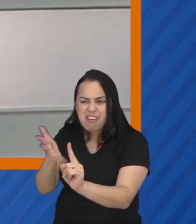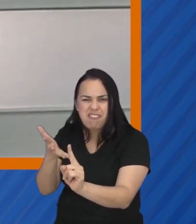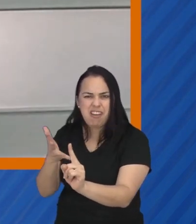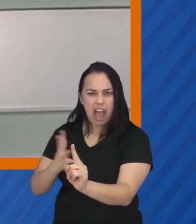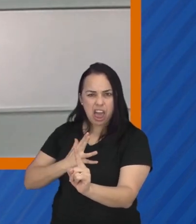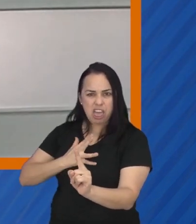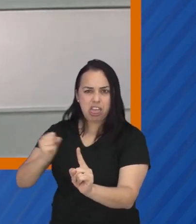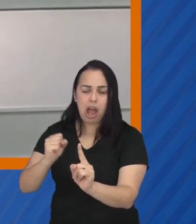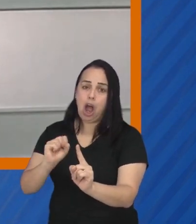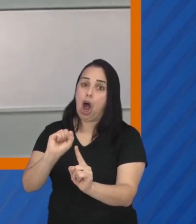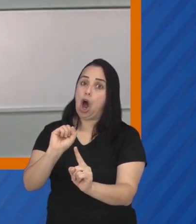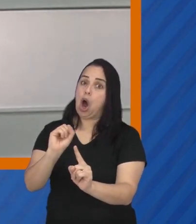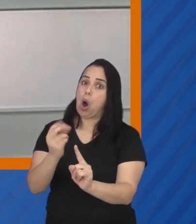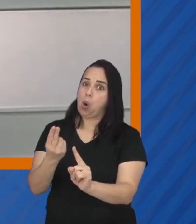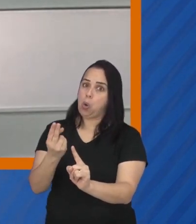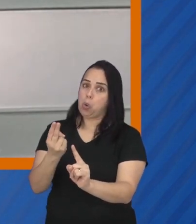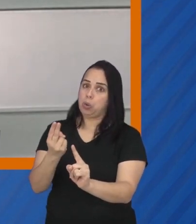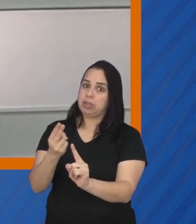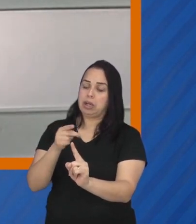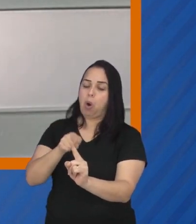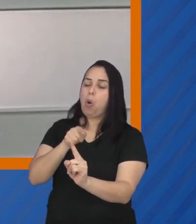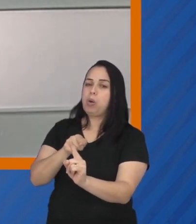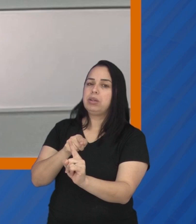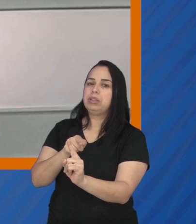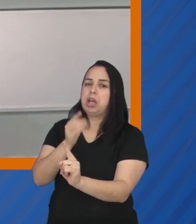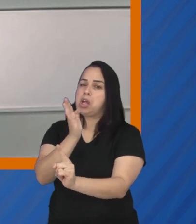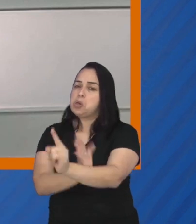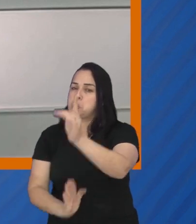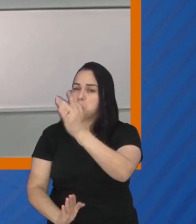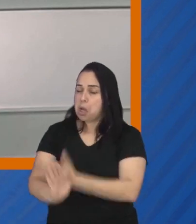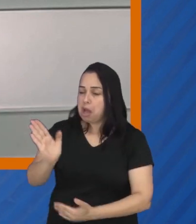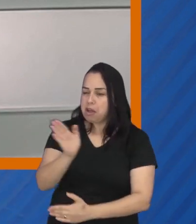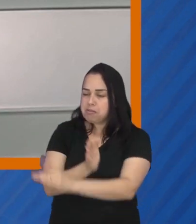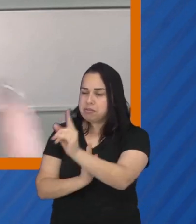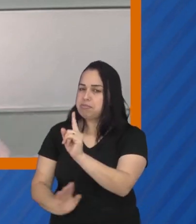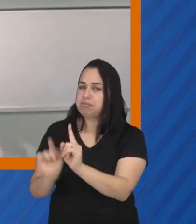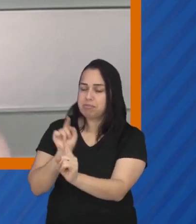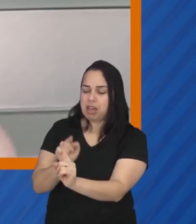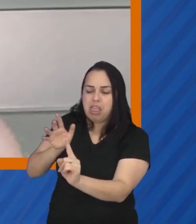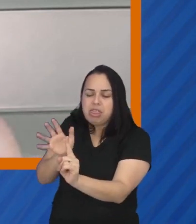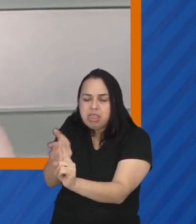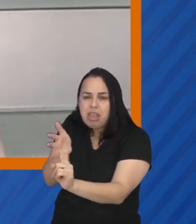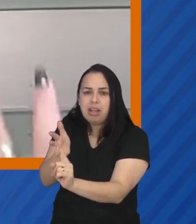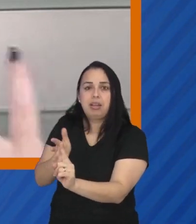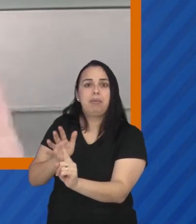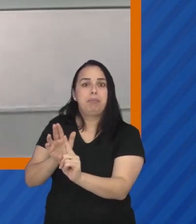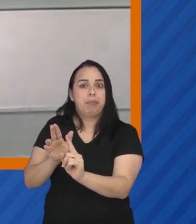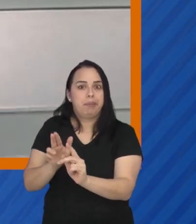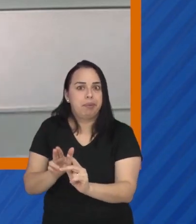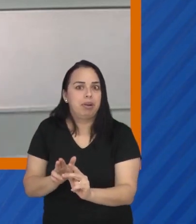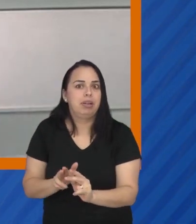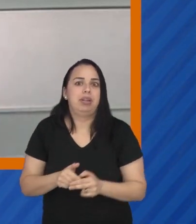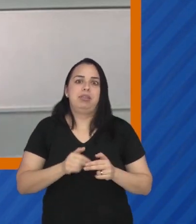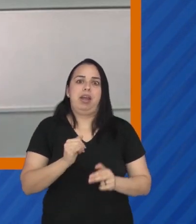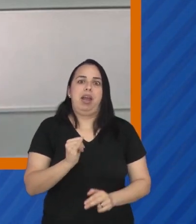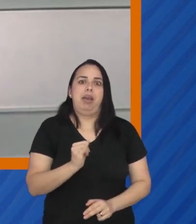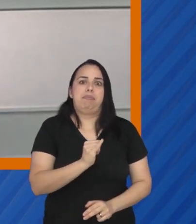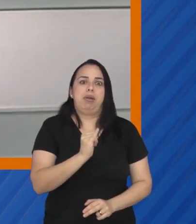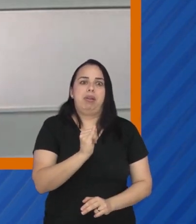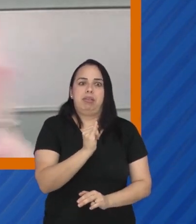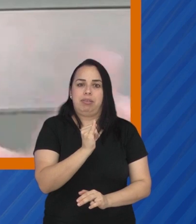alguma forma. Isso é muito popular a gente fazer. O que é importante a gente, como cristão, saber que